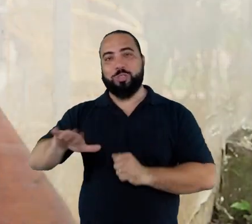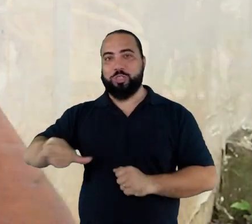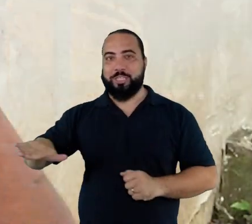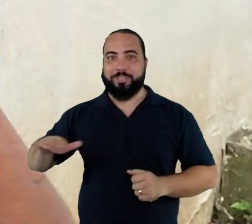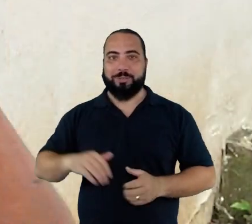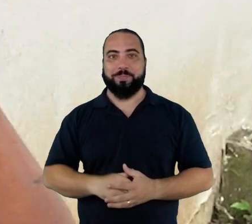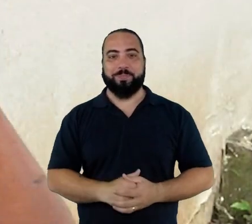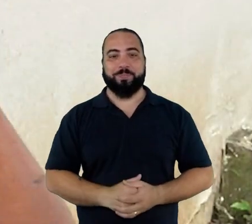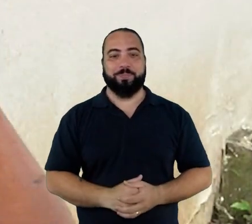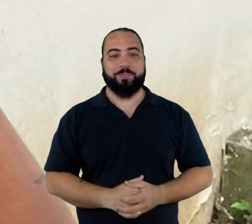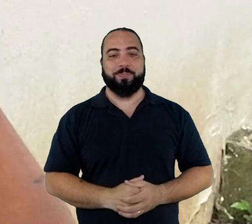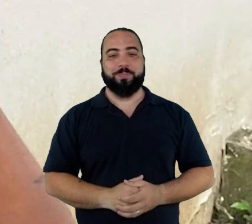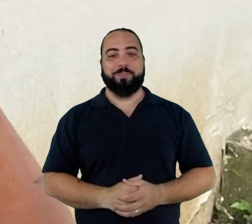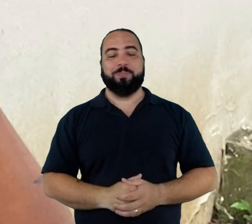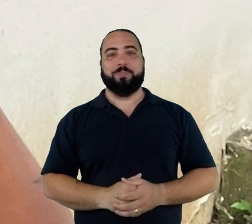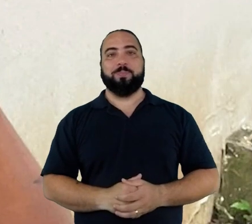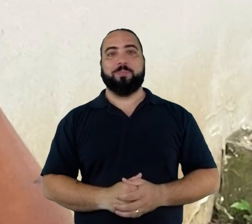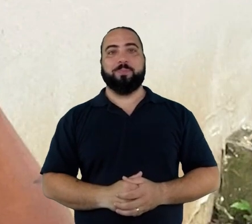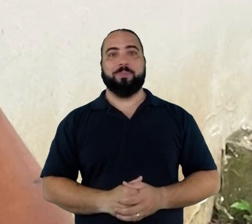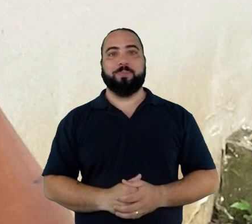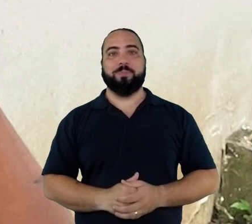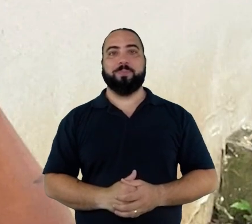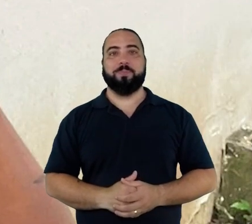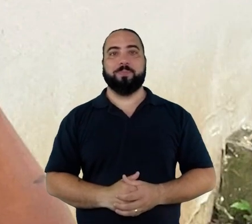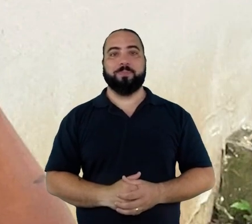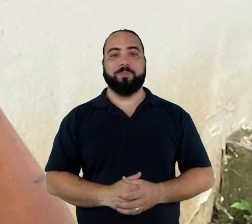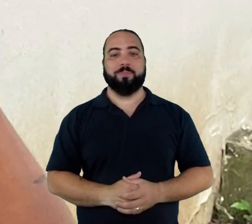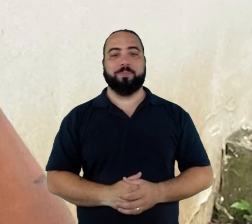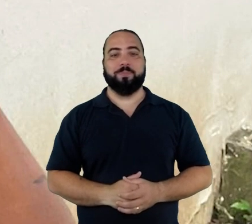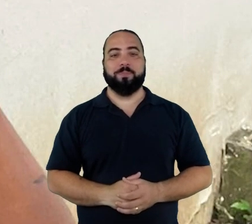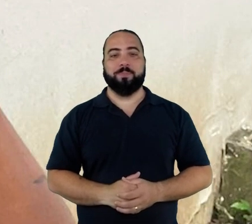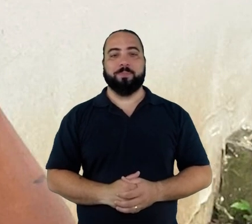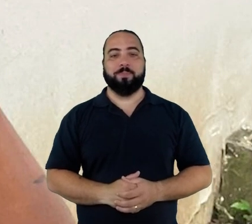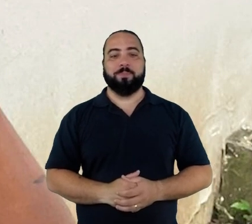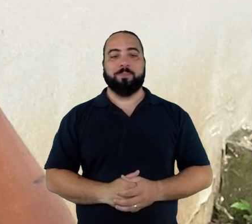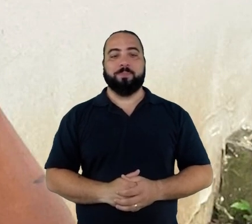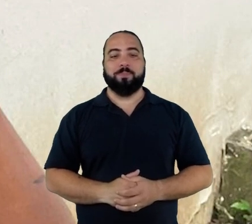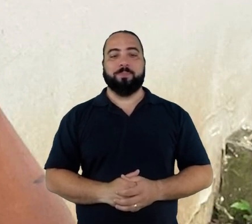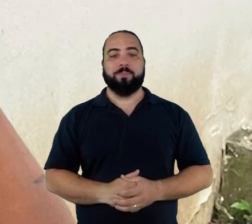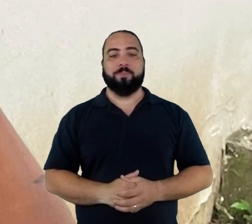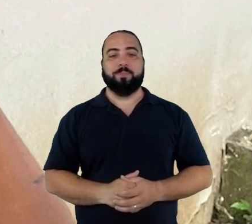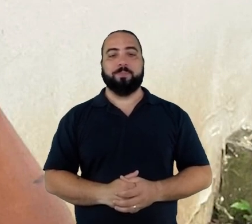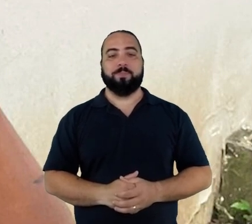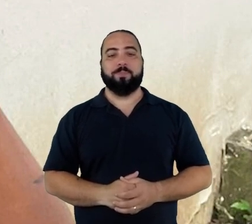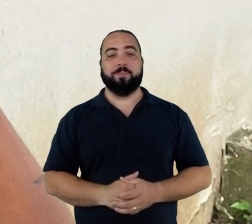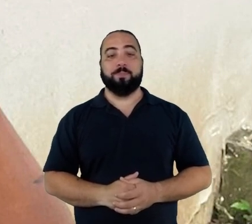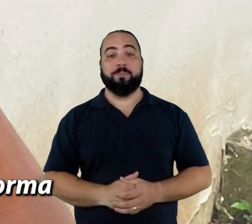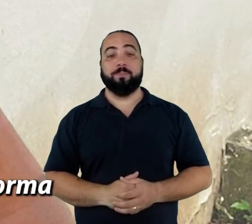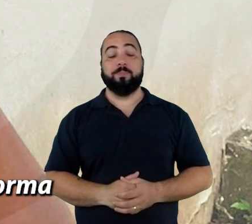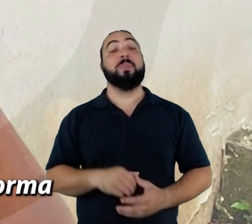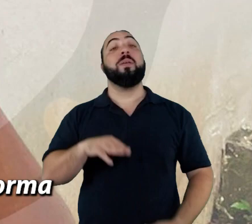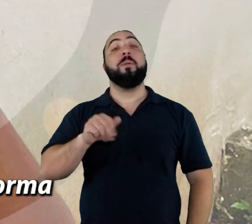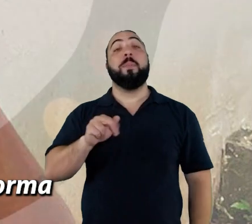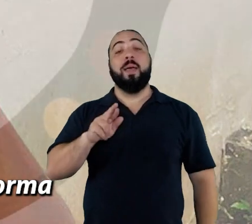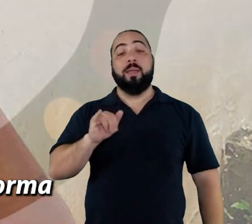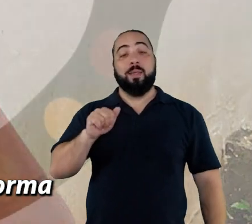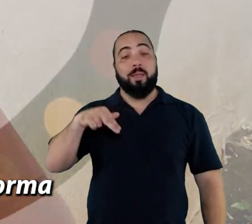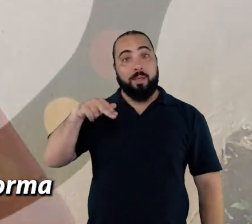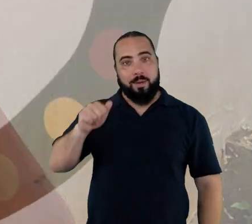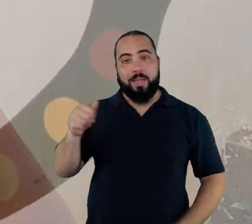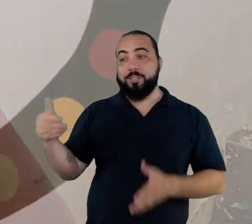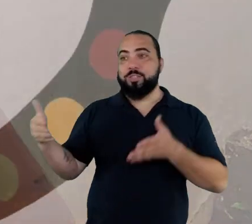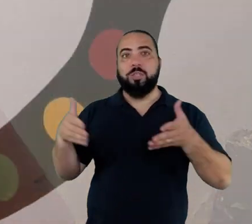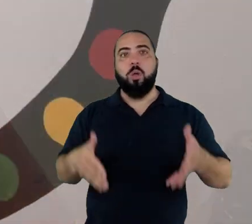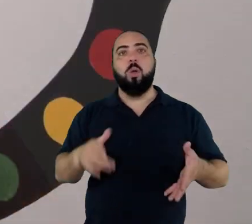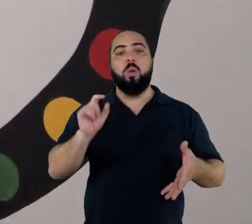crianças. Foto. Sorridente, uma menina negra de tranças. Ela usa uma blusa da escola pública. Na mão direita, um pincel. A Mariana chegou aqui de uma